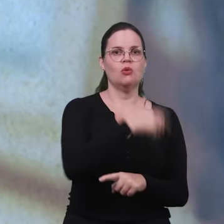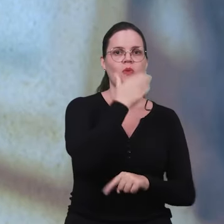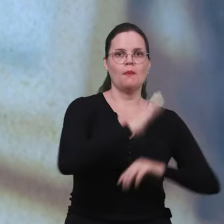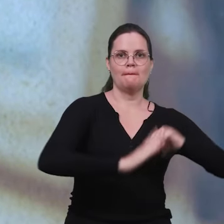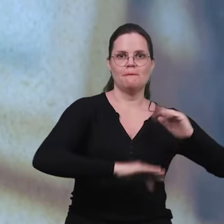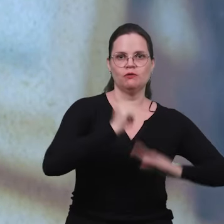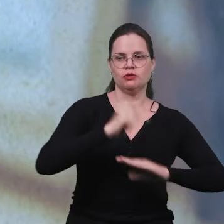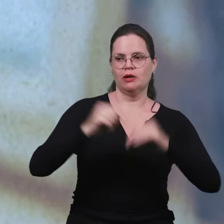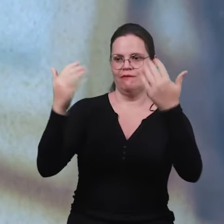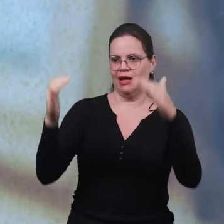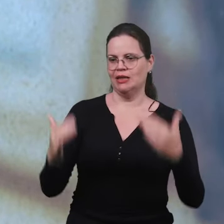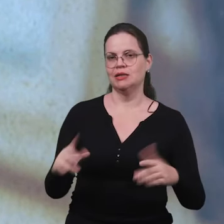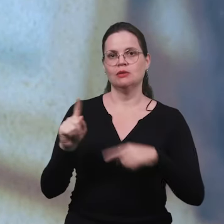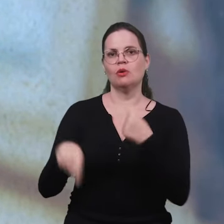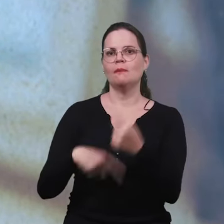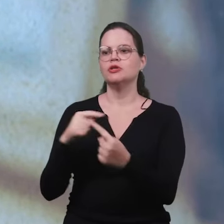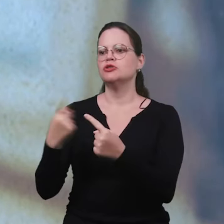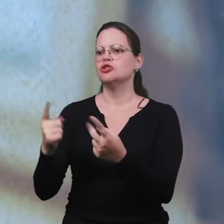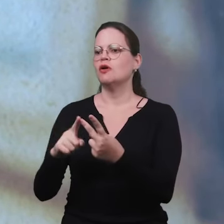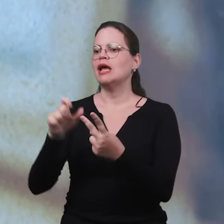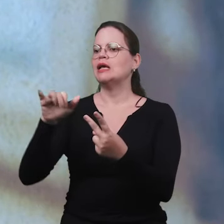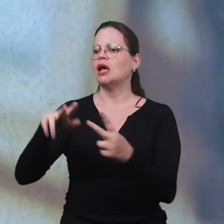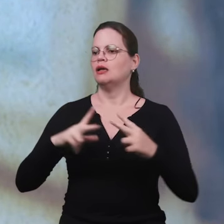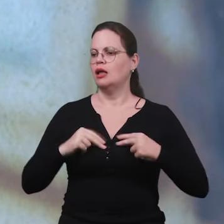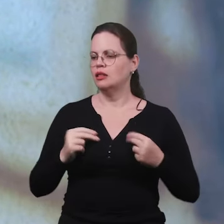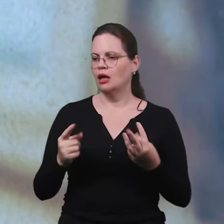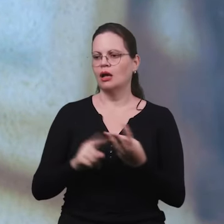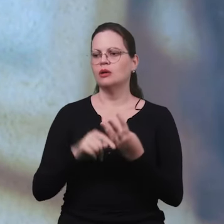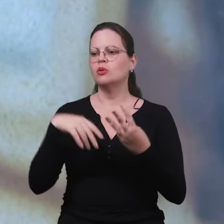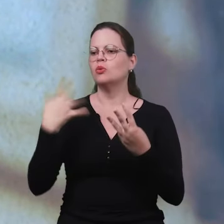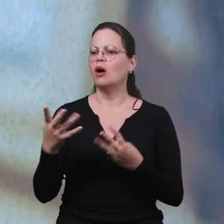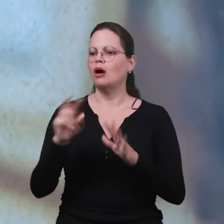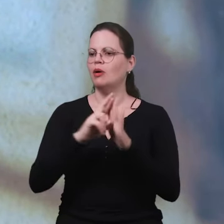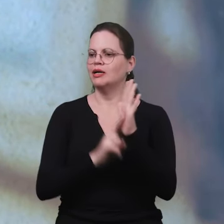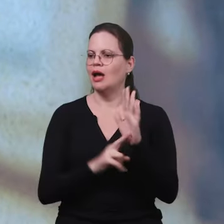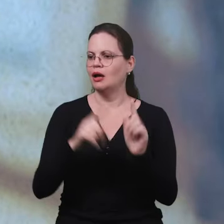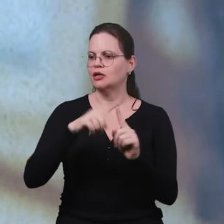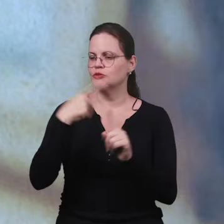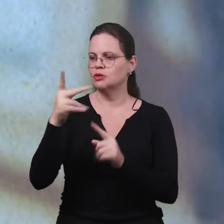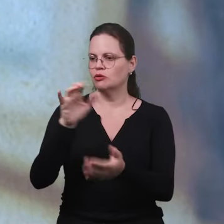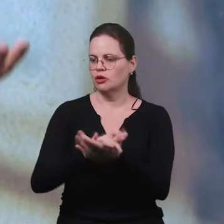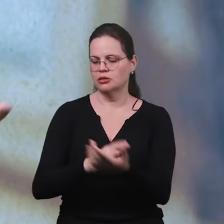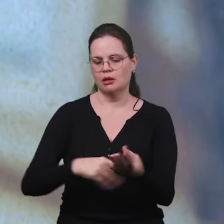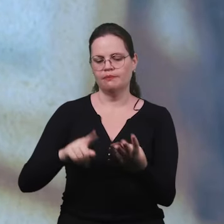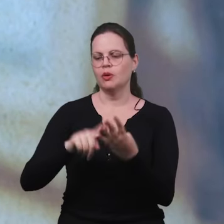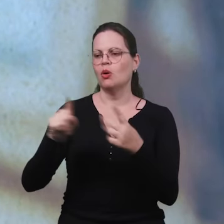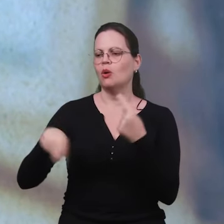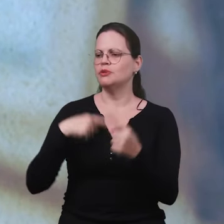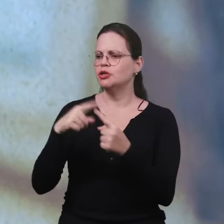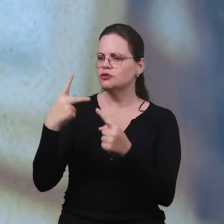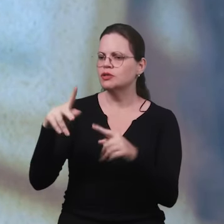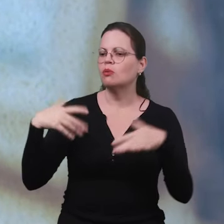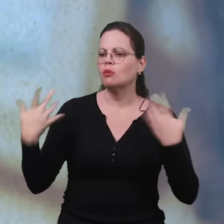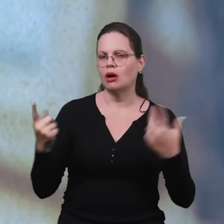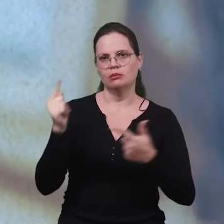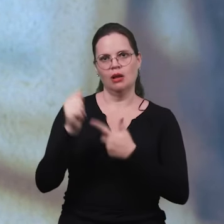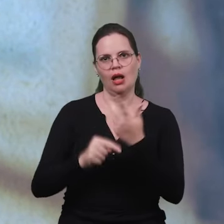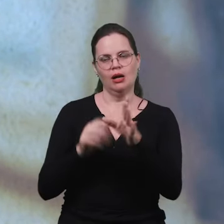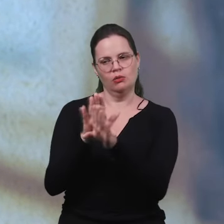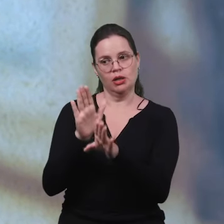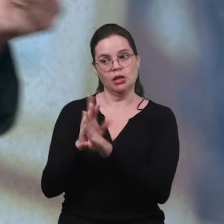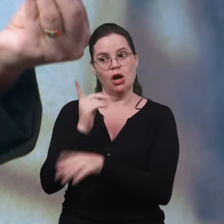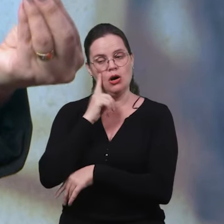analisar quais são os objetivos da pessoa, quem são os herdeiros, qual que é o regime de bens, quais são os objetivos da pessoa, e ali